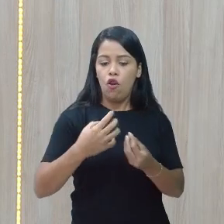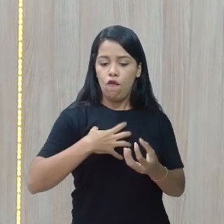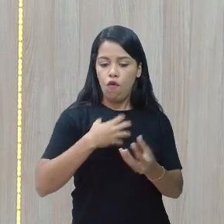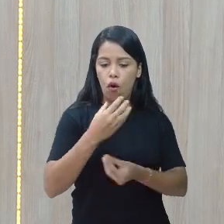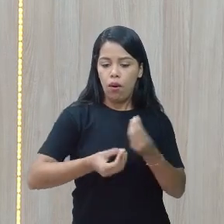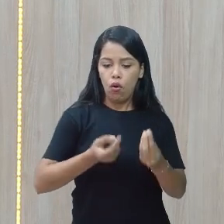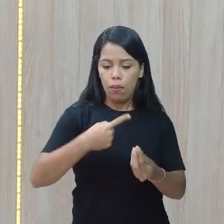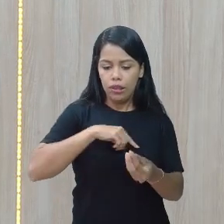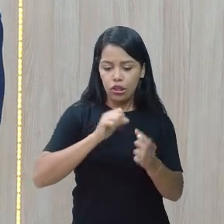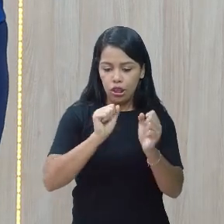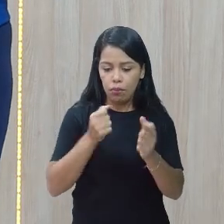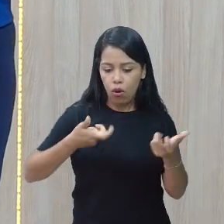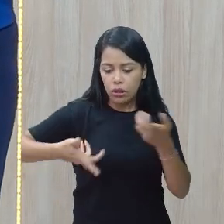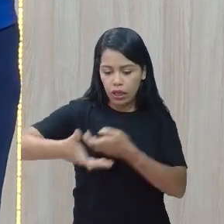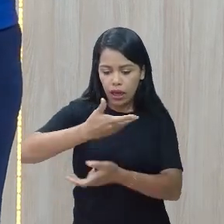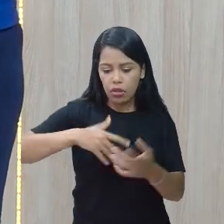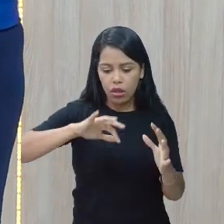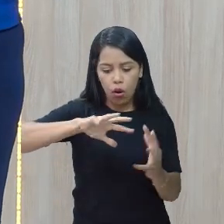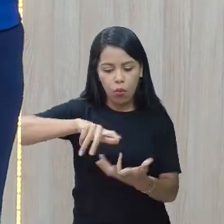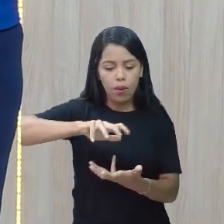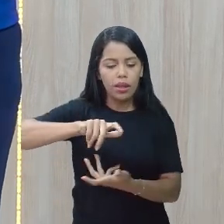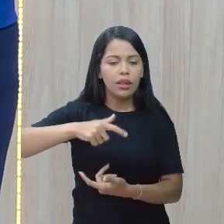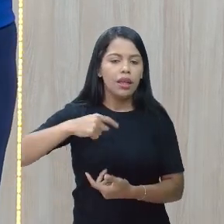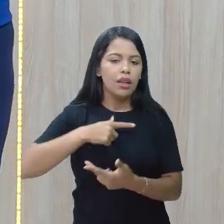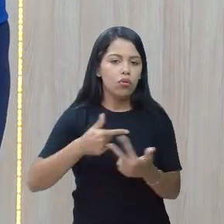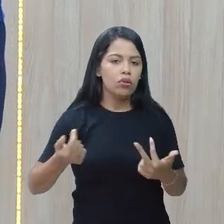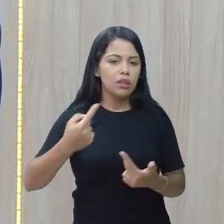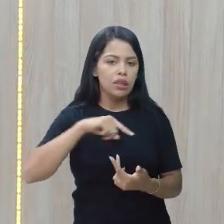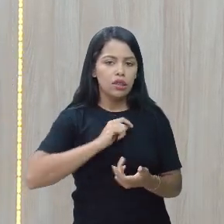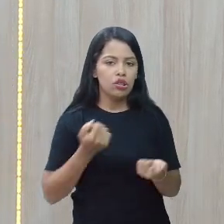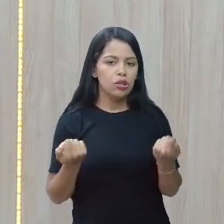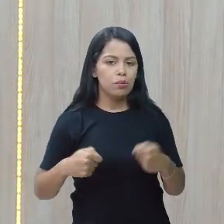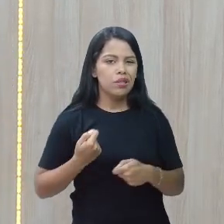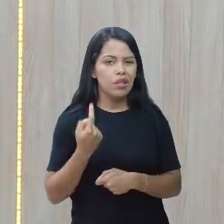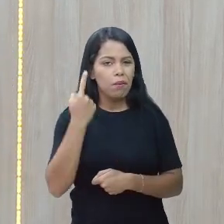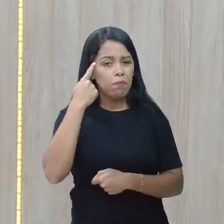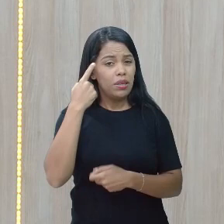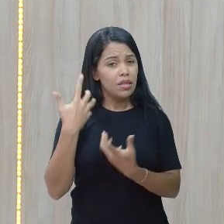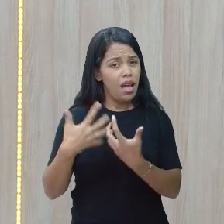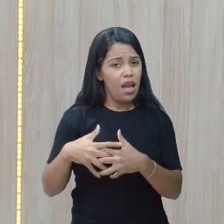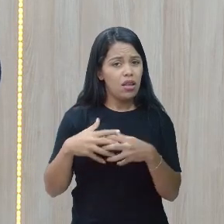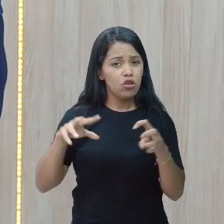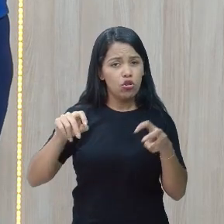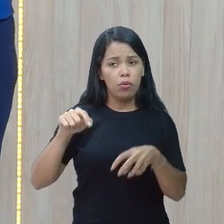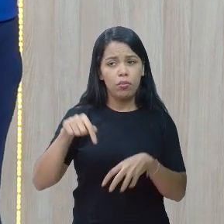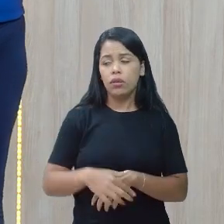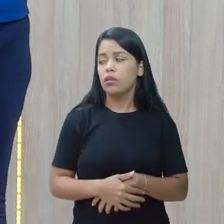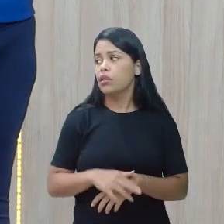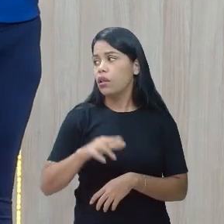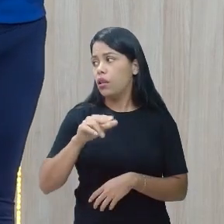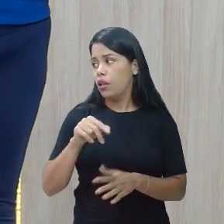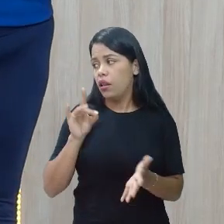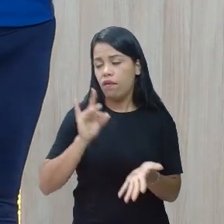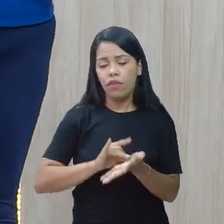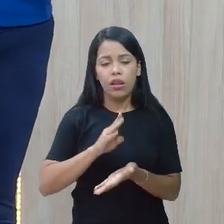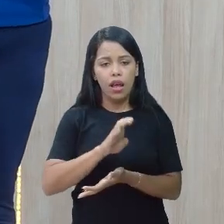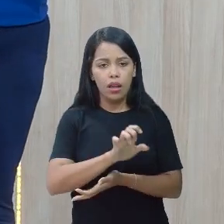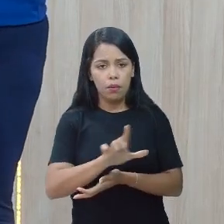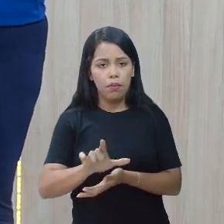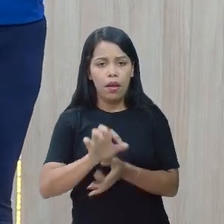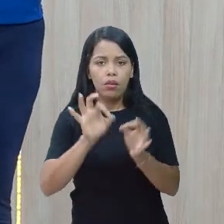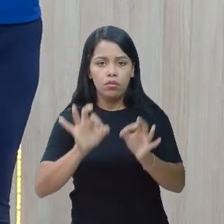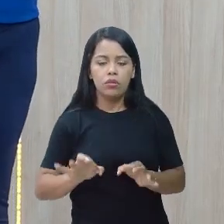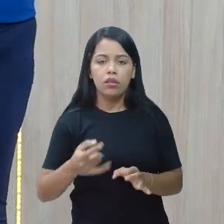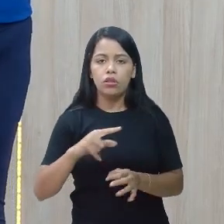gente precisa pensar sobre isso urgentemente, né, Bel? É uma questão muito importante. A